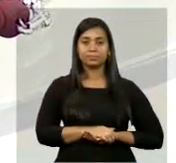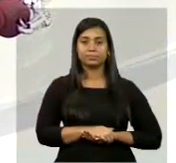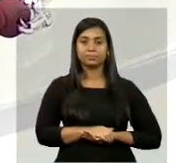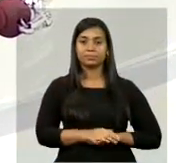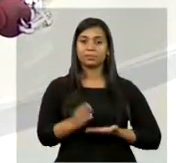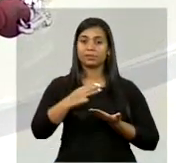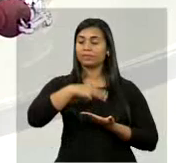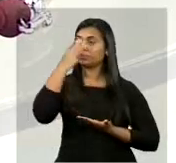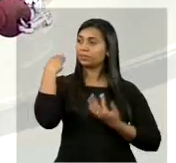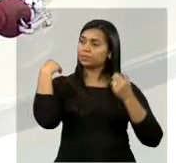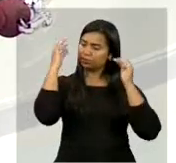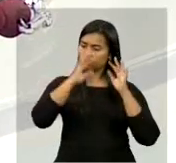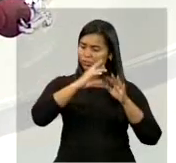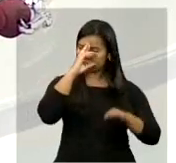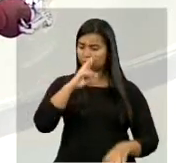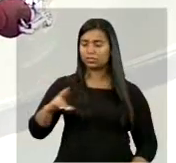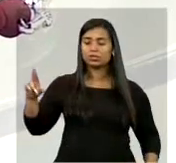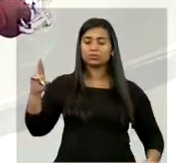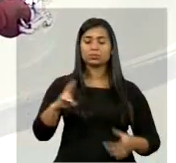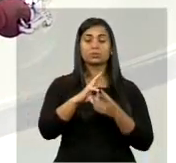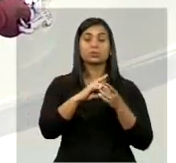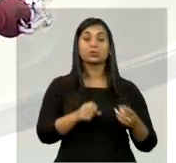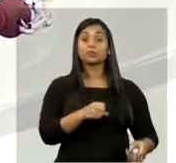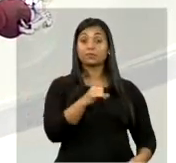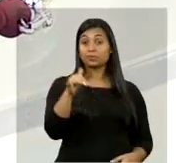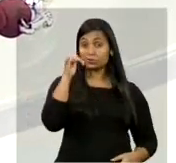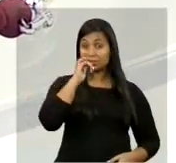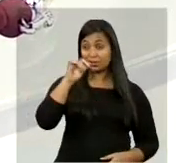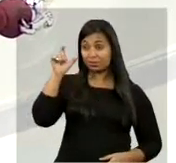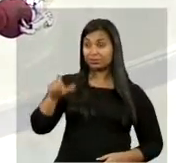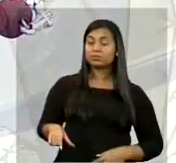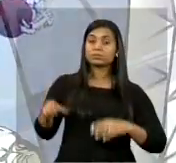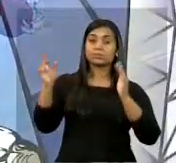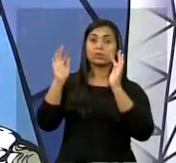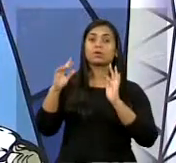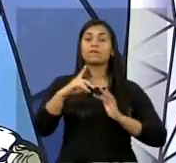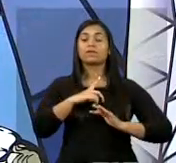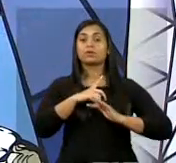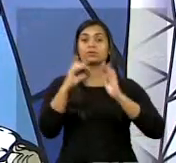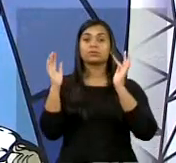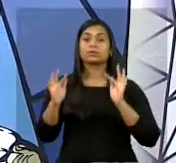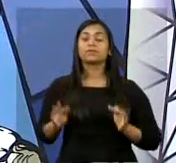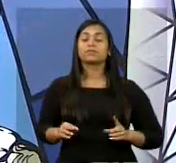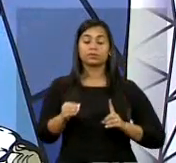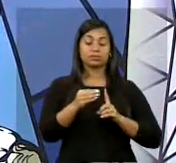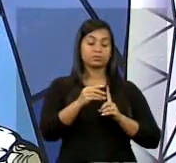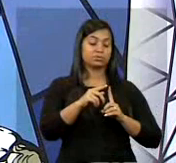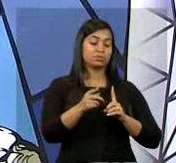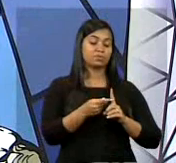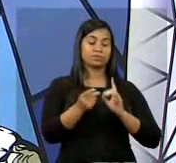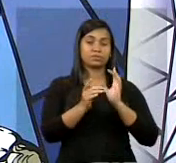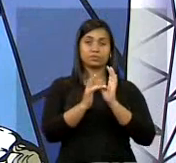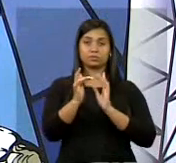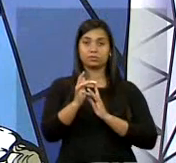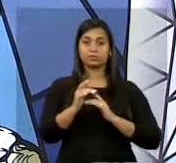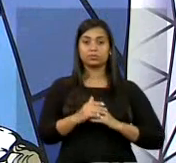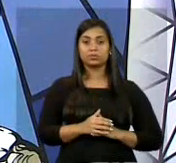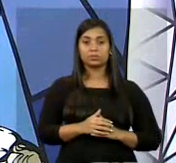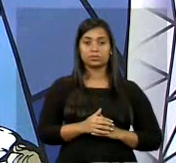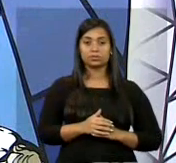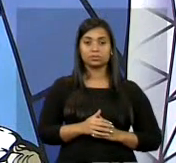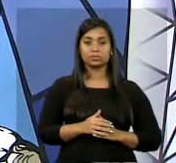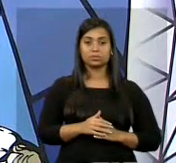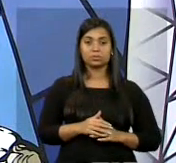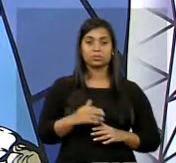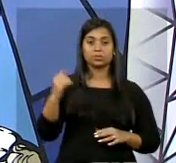morte. Amém. Ave Maria, cheia de graça, o Senhor é convosco. Bendita sois vós entre as mulheres e bendito é o fruto do vosso